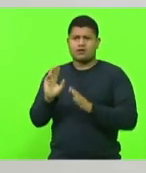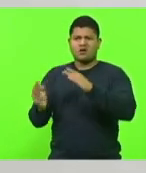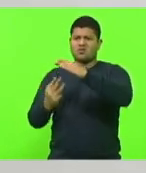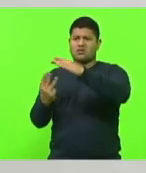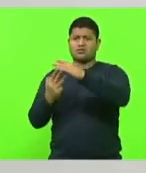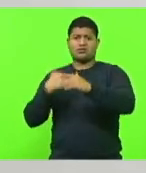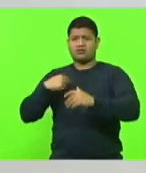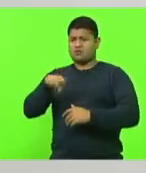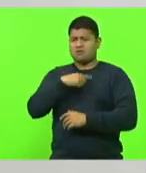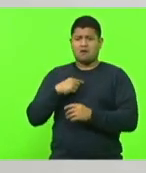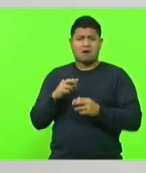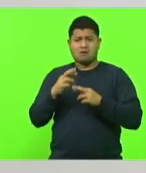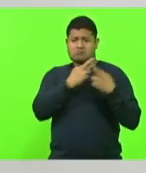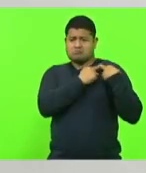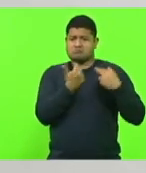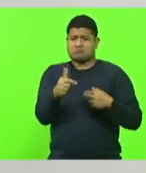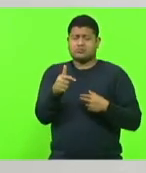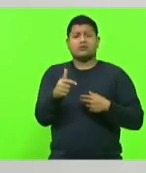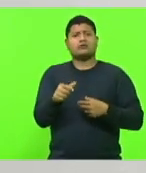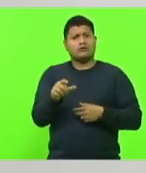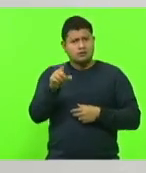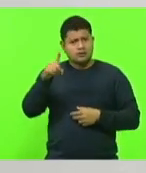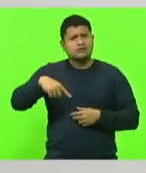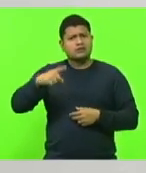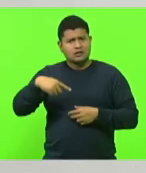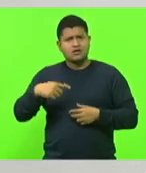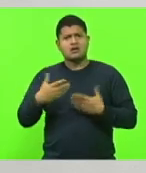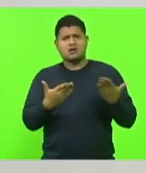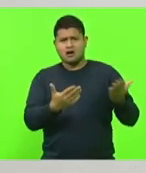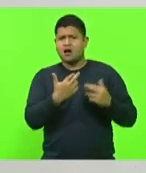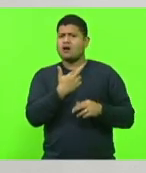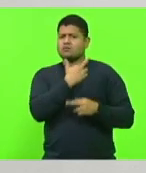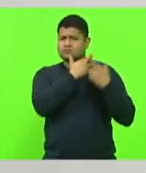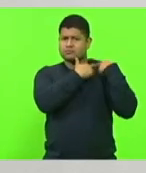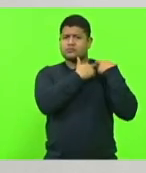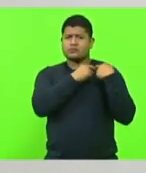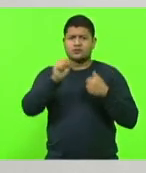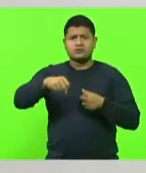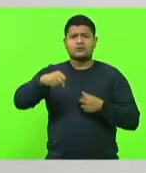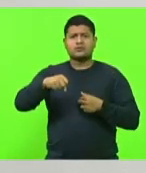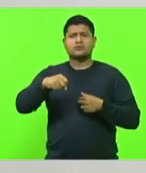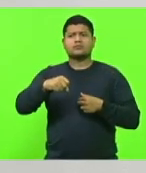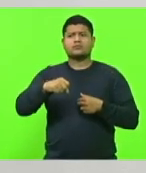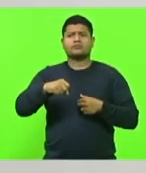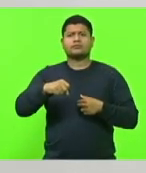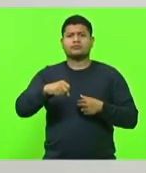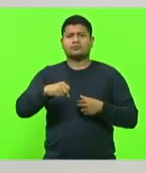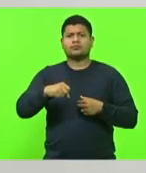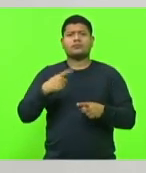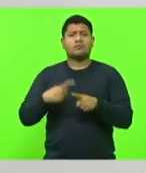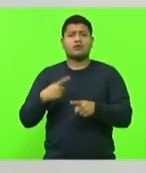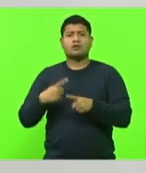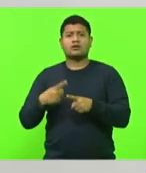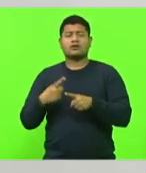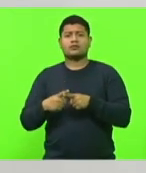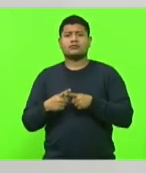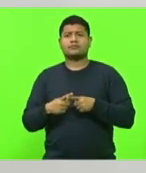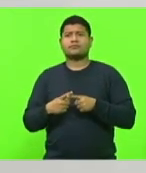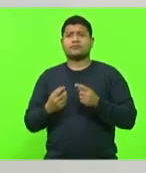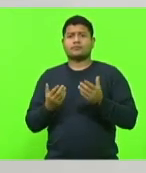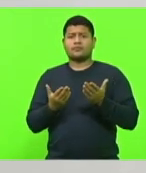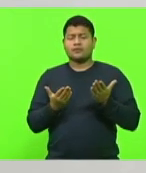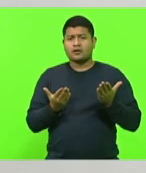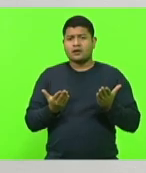não vira. Não! O Estado também tem que ser responsabilizado. Por quê? Porque é um serviço do Estado